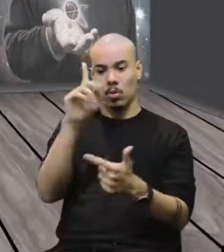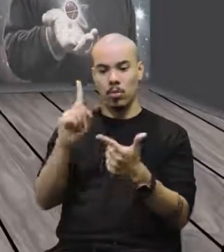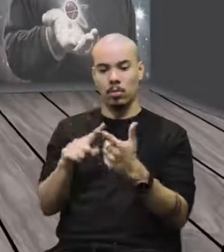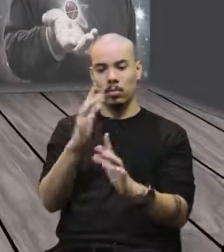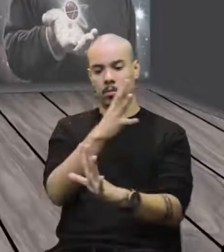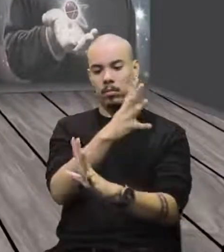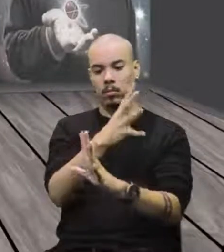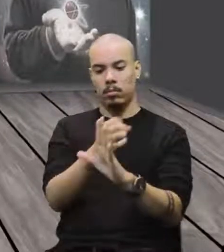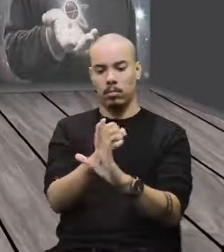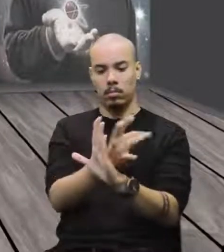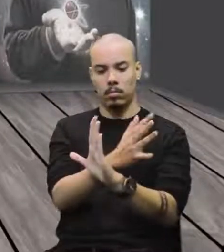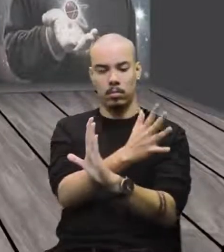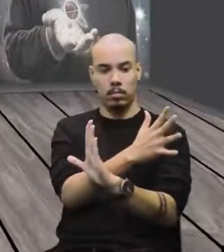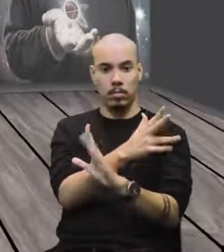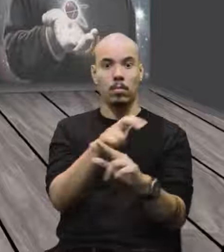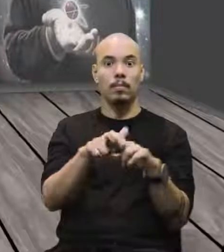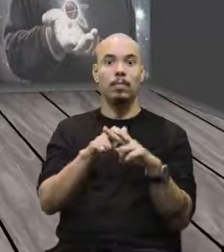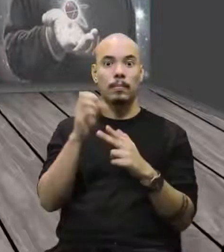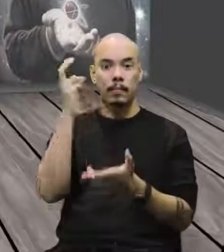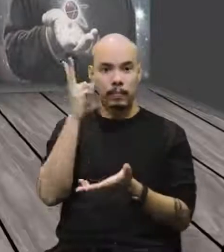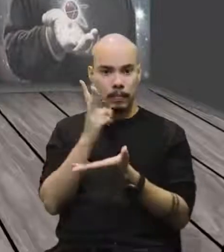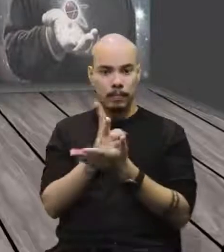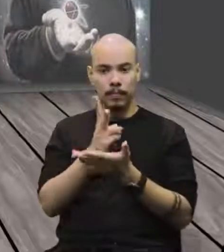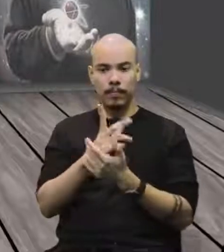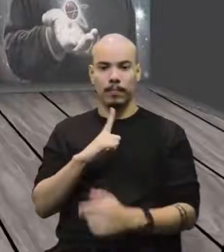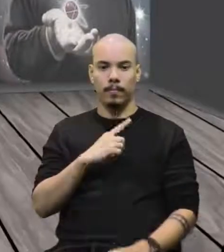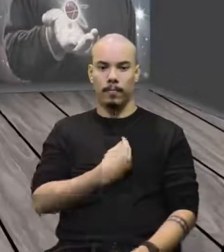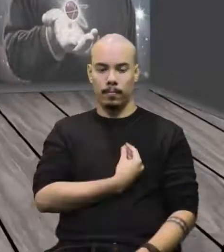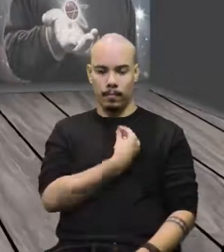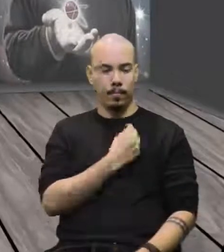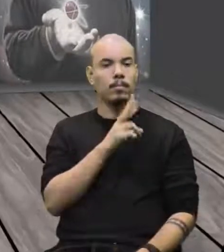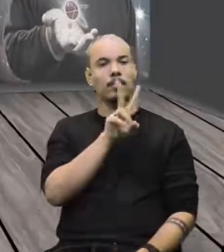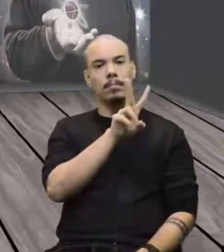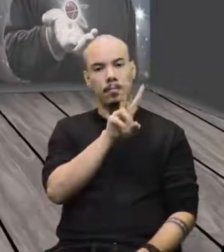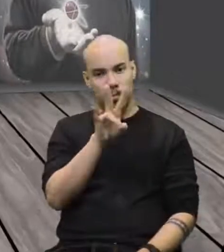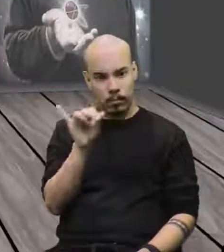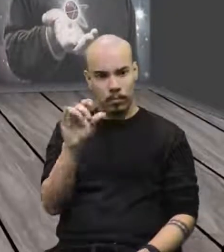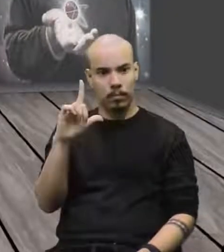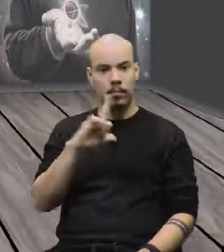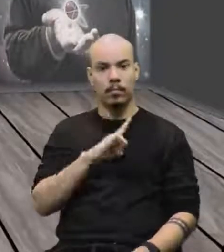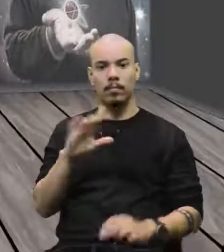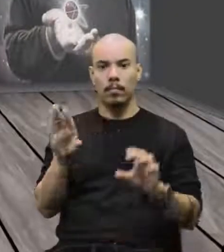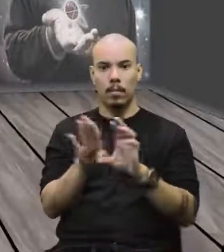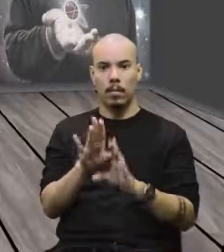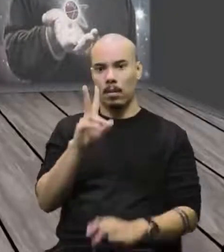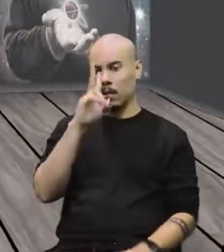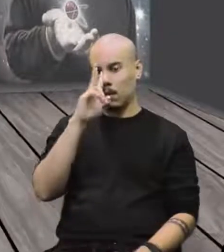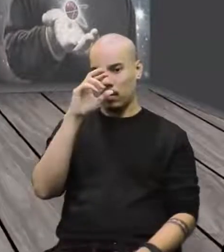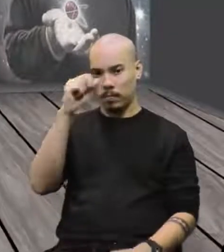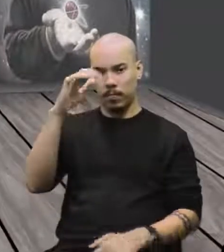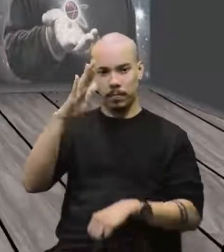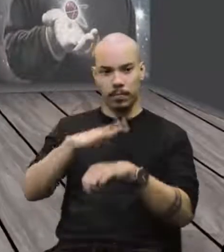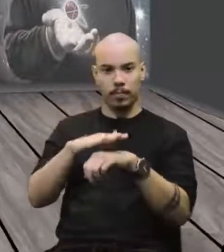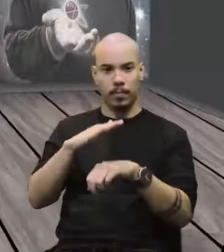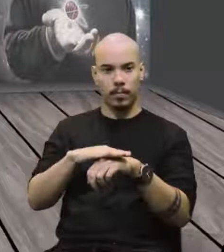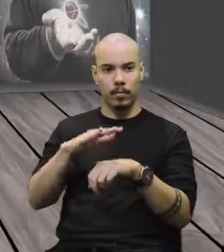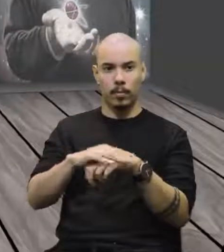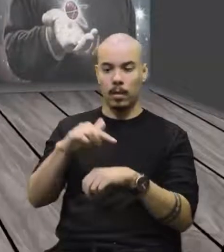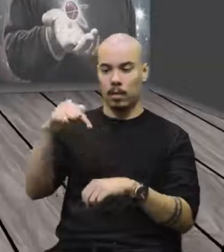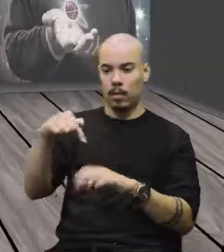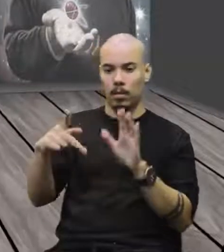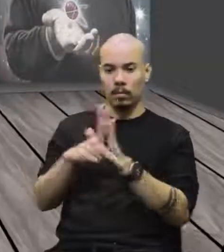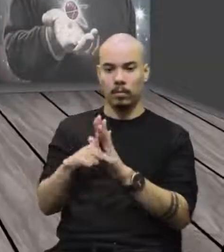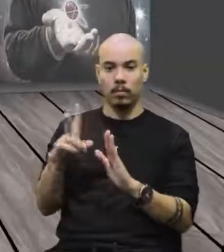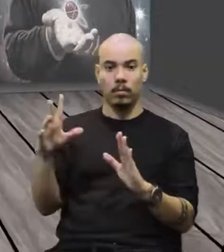Então, sempre que existir um campo elétrico, vai existir uma força elétrica atuando em alguma carga que entrar nesse